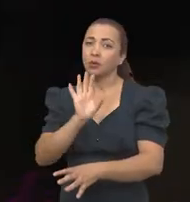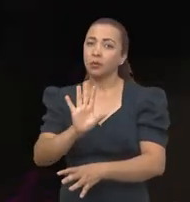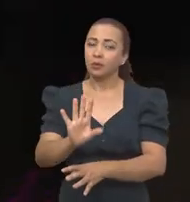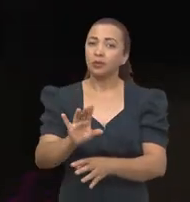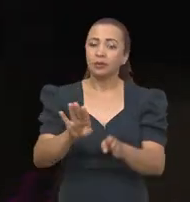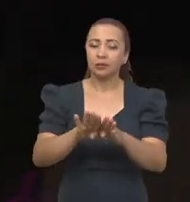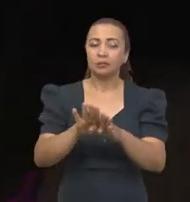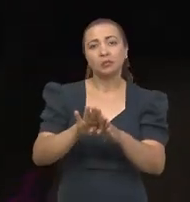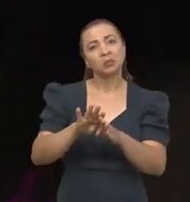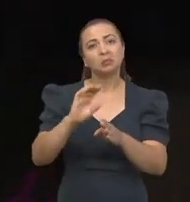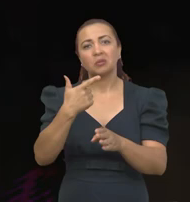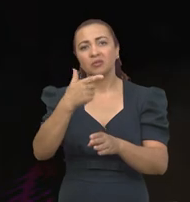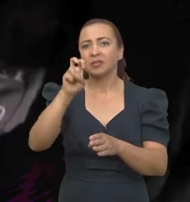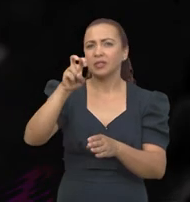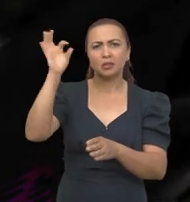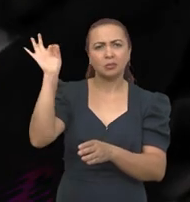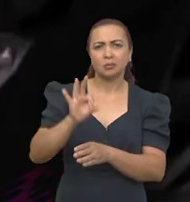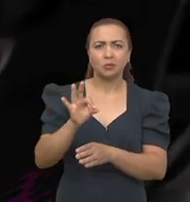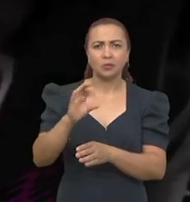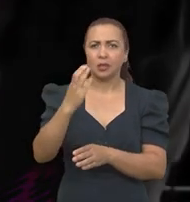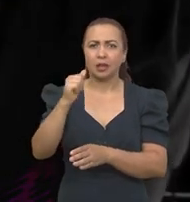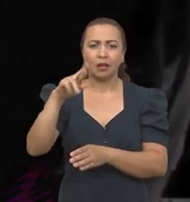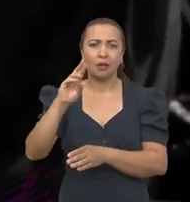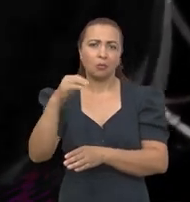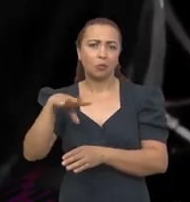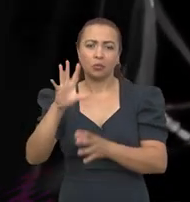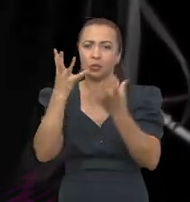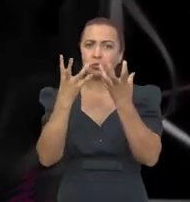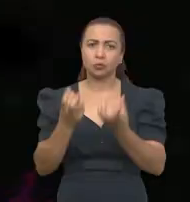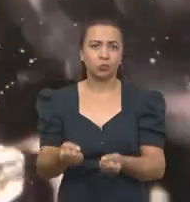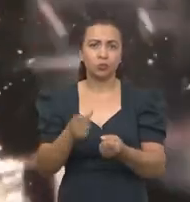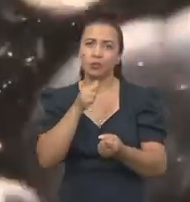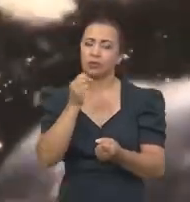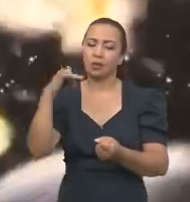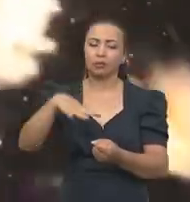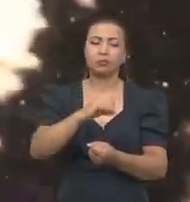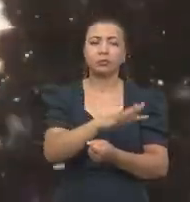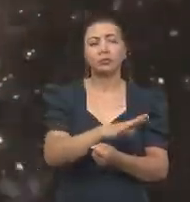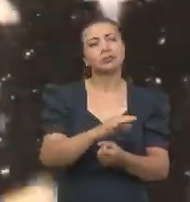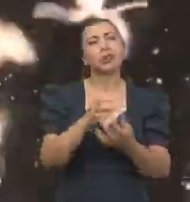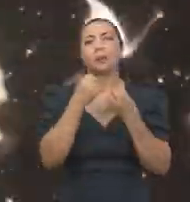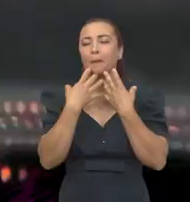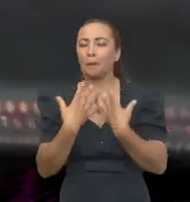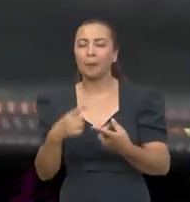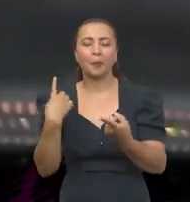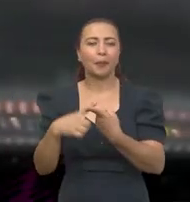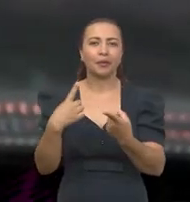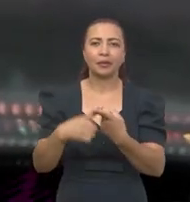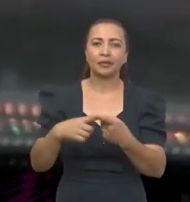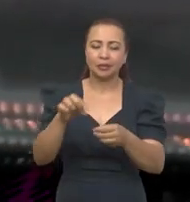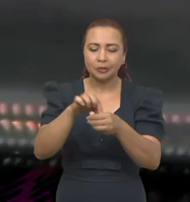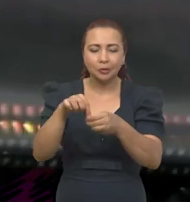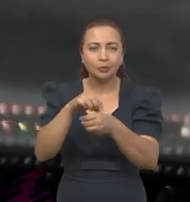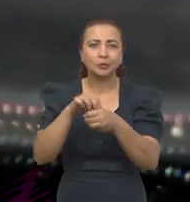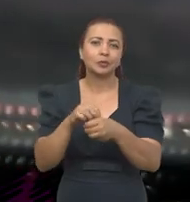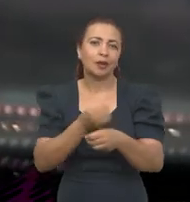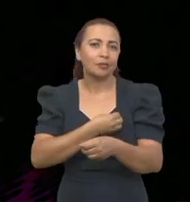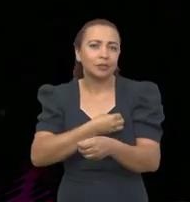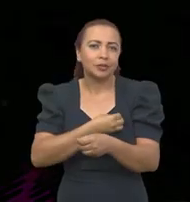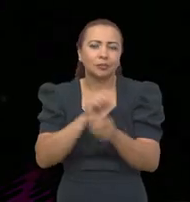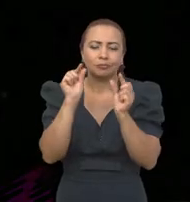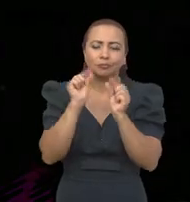fósseis a cerca de 25 por cento desse carbono é absorvido pelos oceanos graças a esses